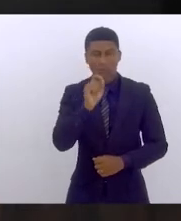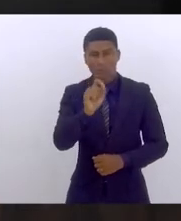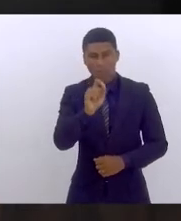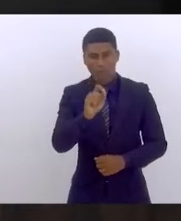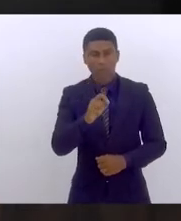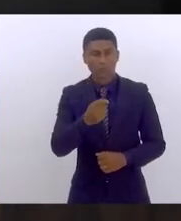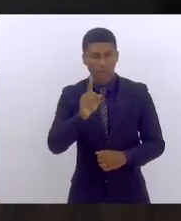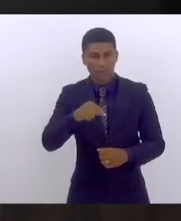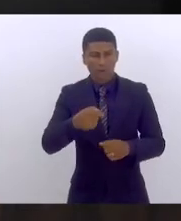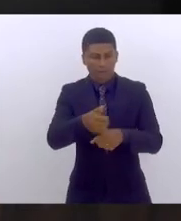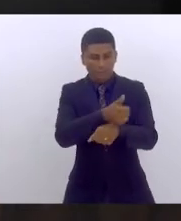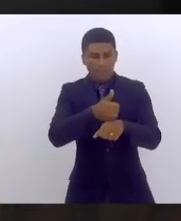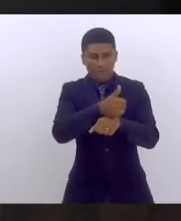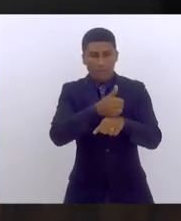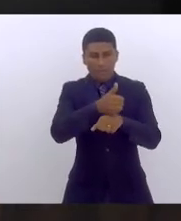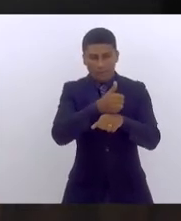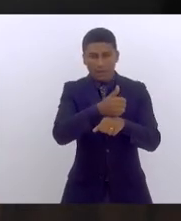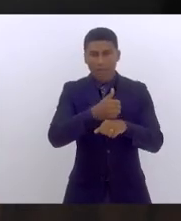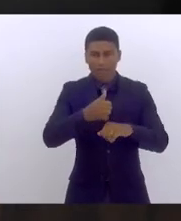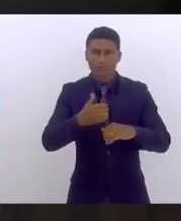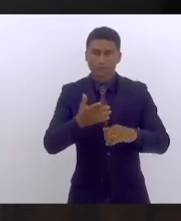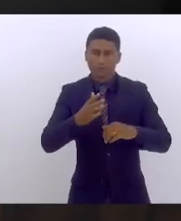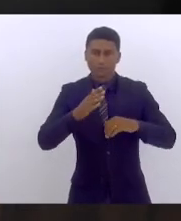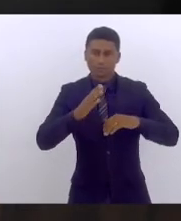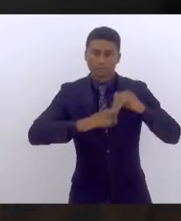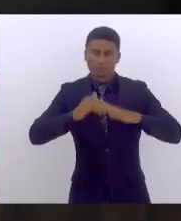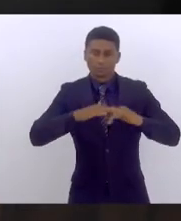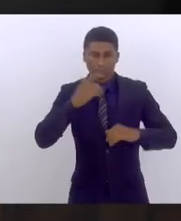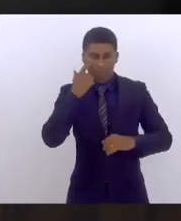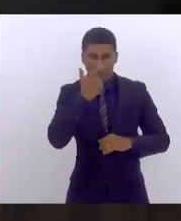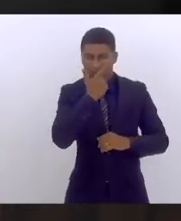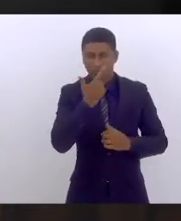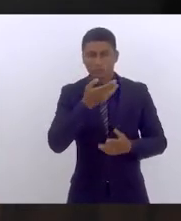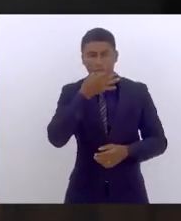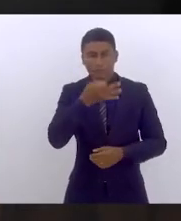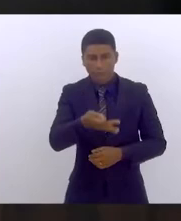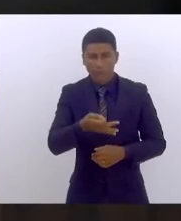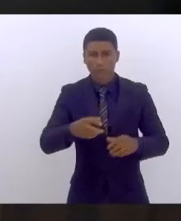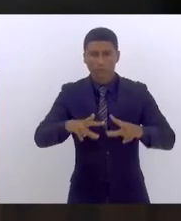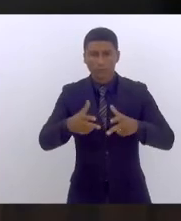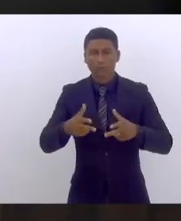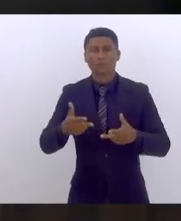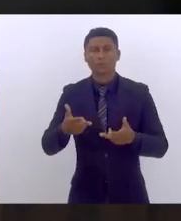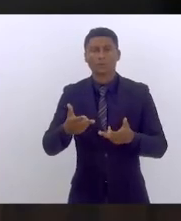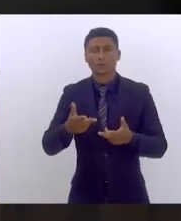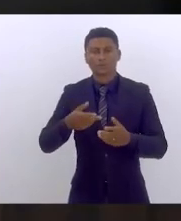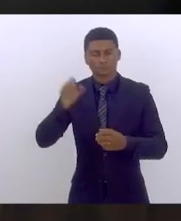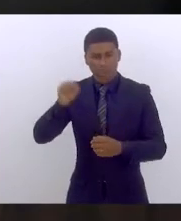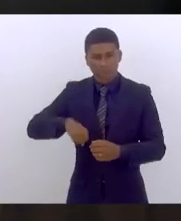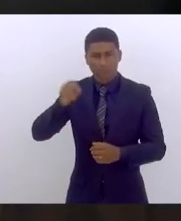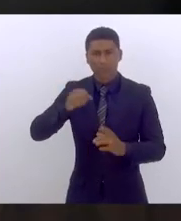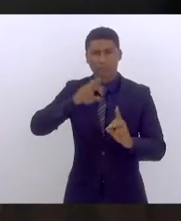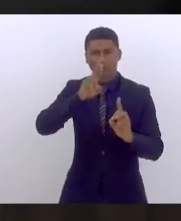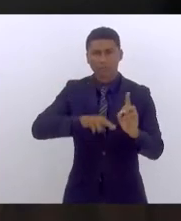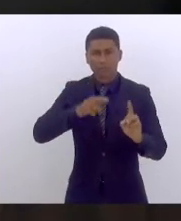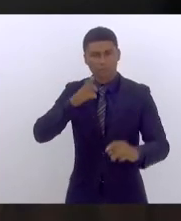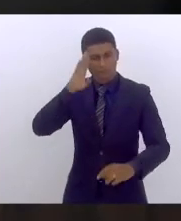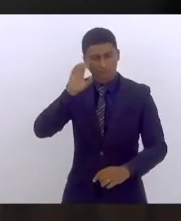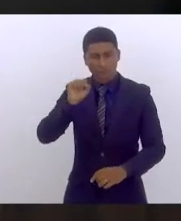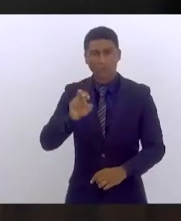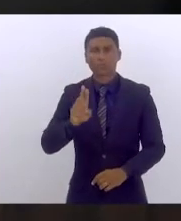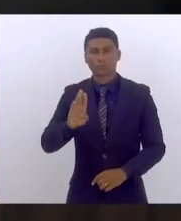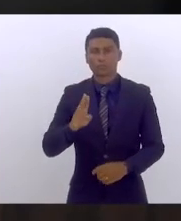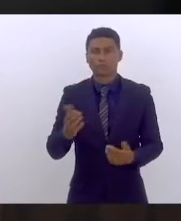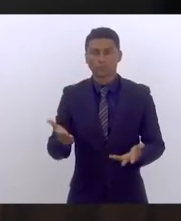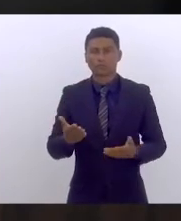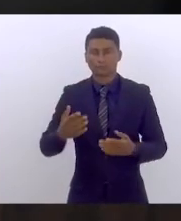especializado em oftalmologia na capital do estado do Rio de Janeiro. Pareceres da comissão de indicação legislativa favorável. Relator, deputado subtenente Bernardo.